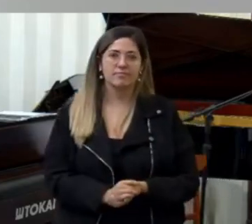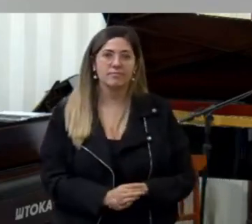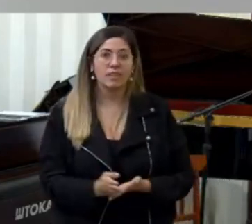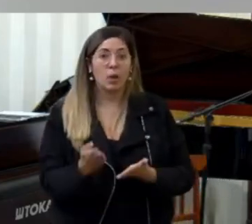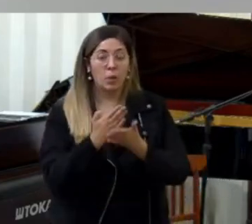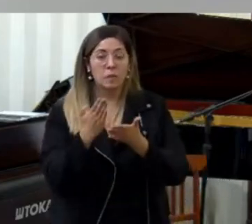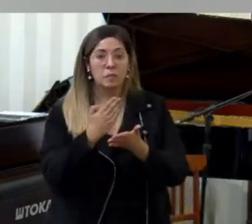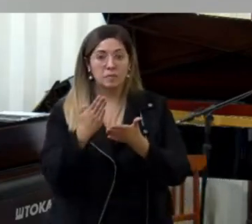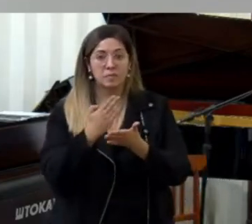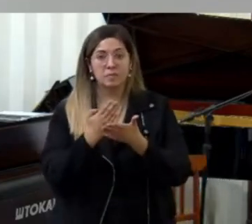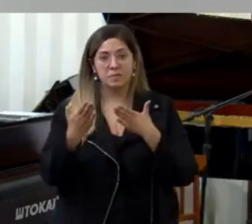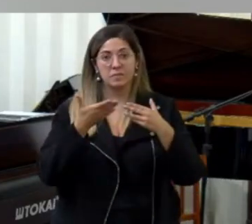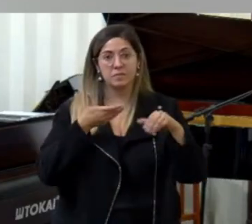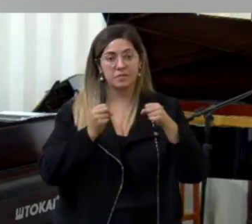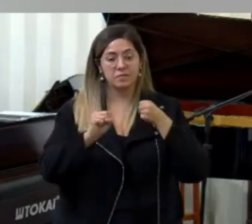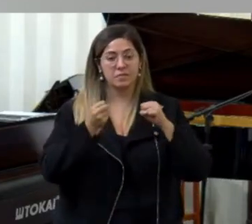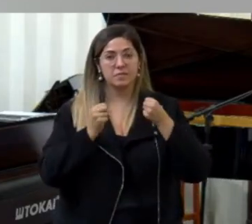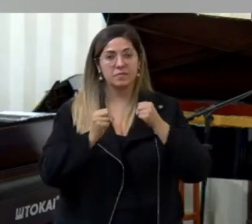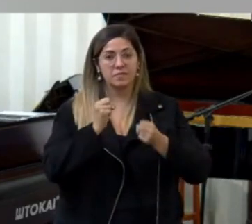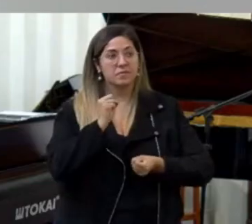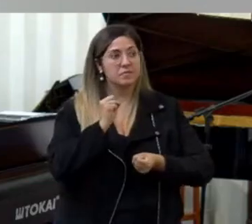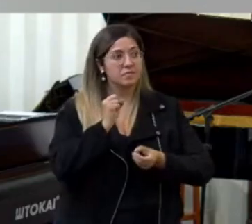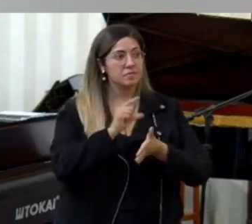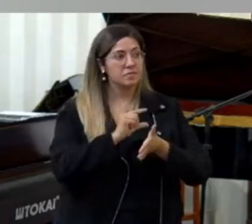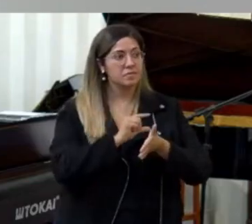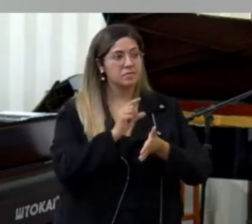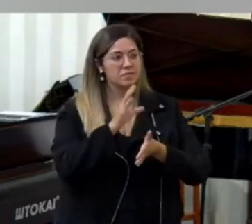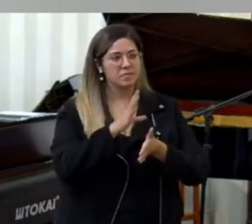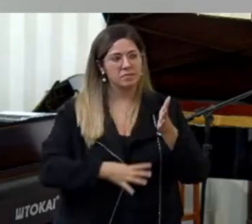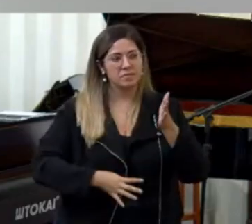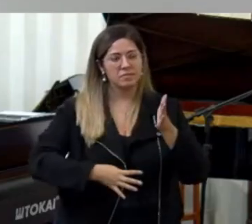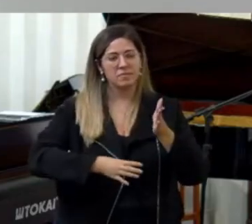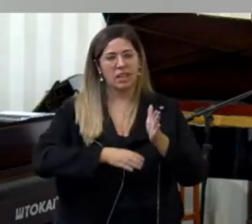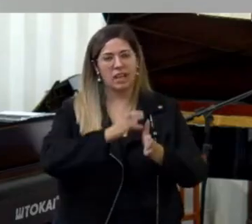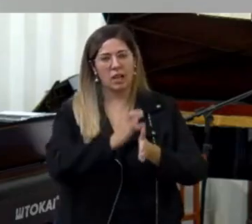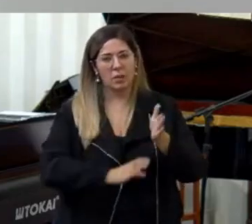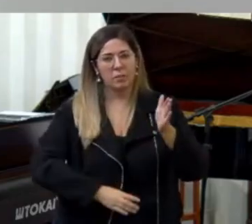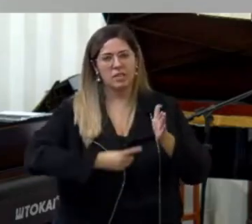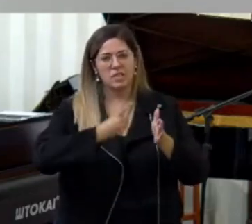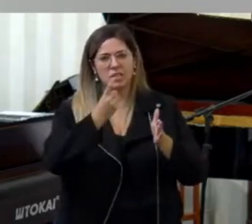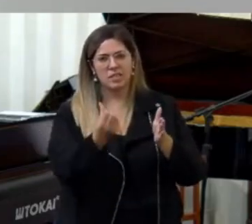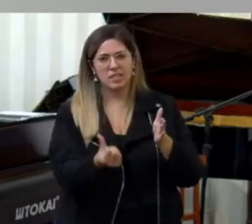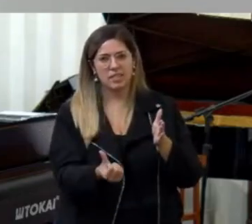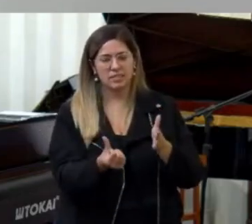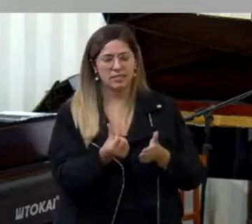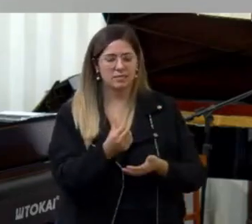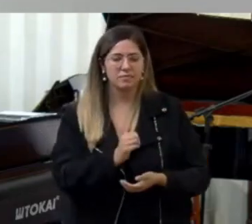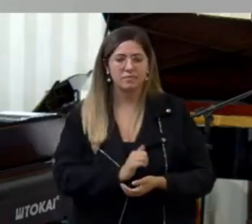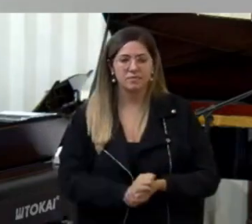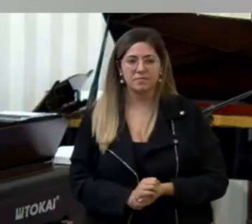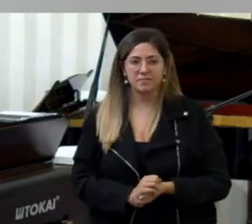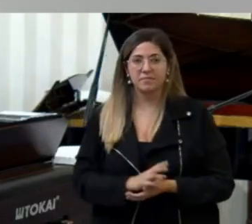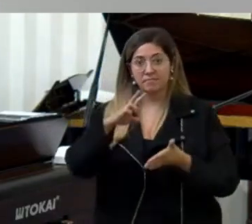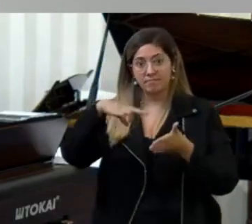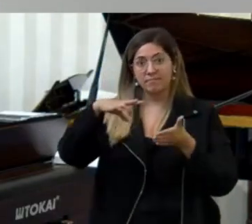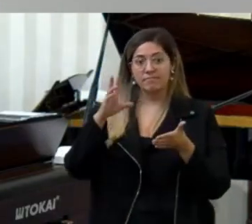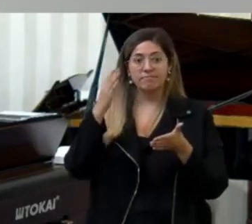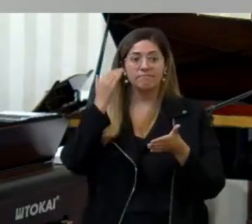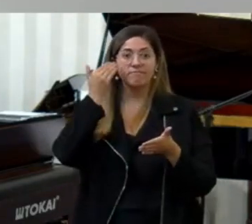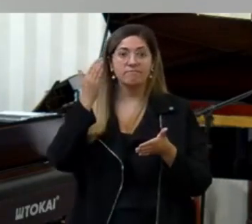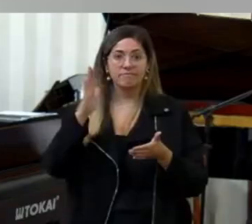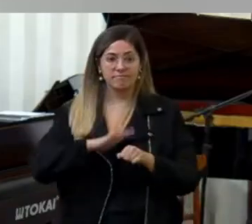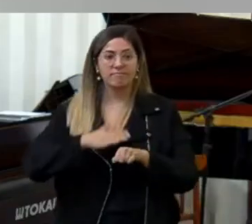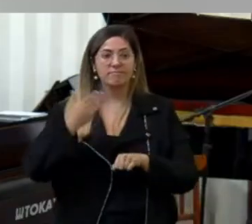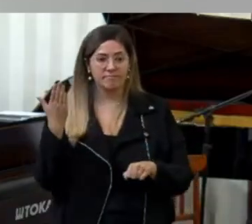os versículos de 1 a 4, e eu leio o salmo mesmo para explicar a você e as crianças também, as já alfabetizadas. Olhem